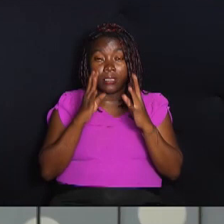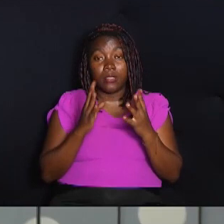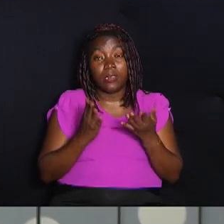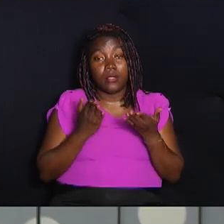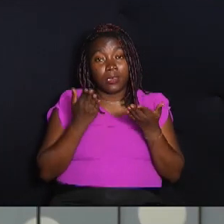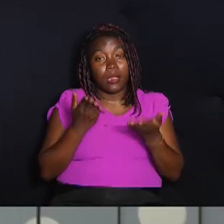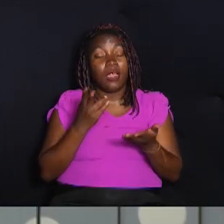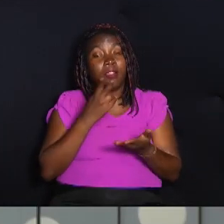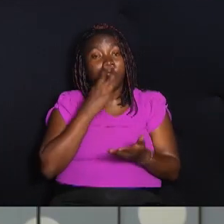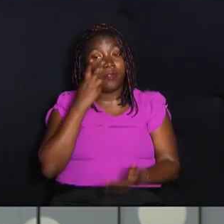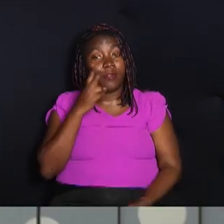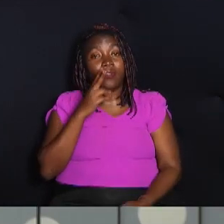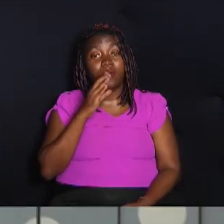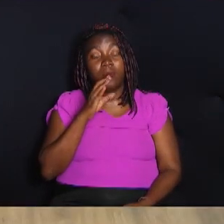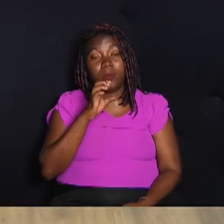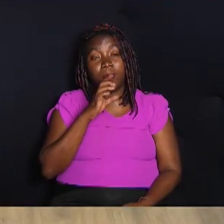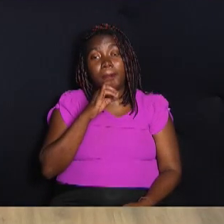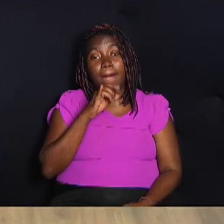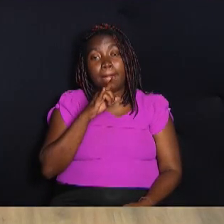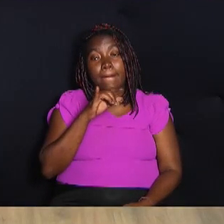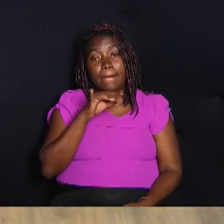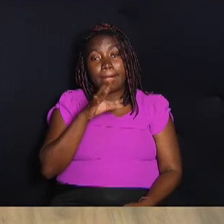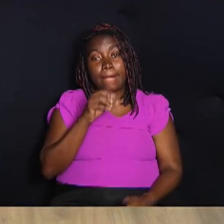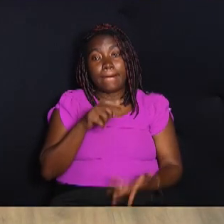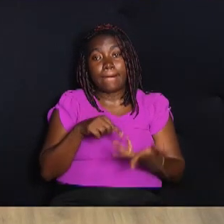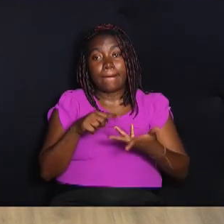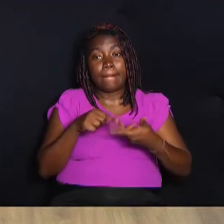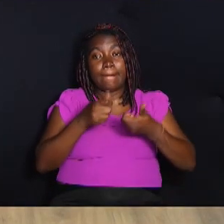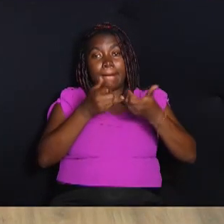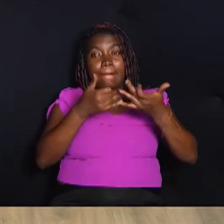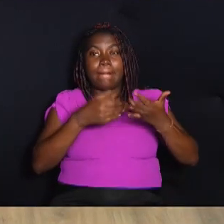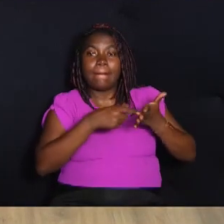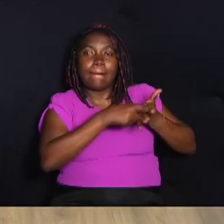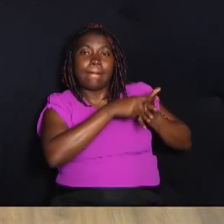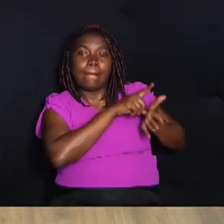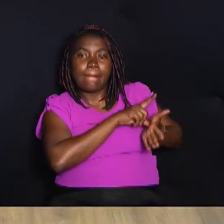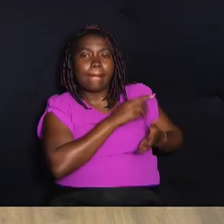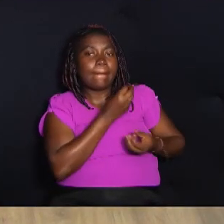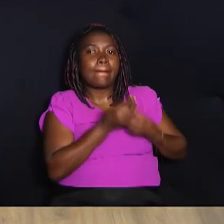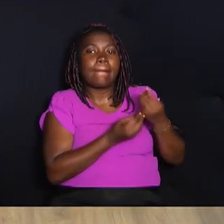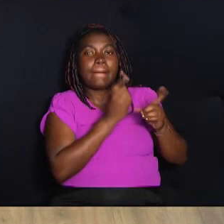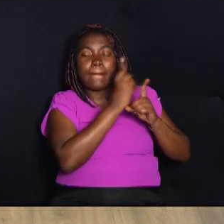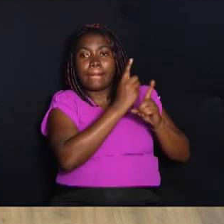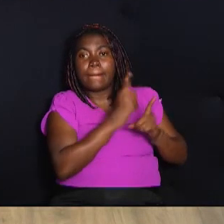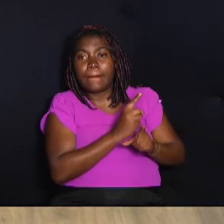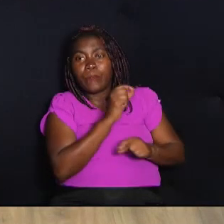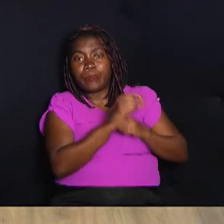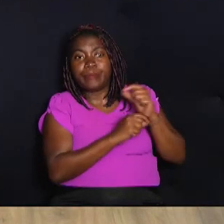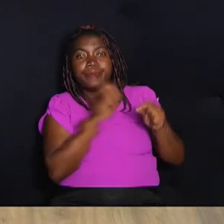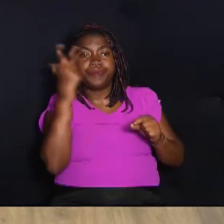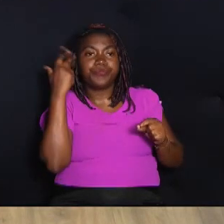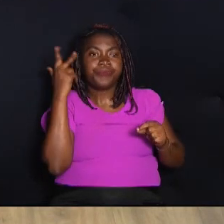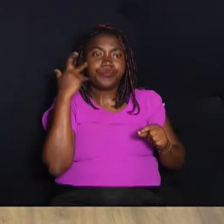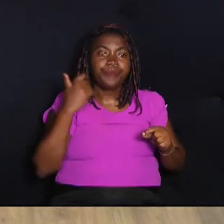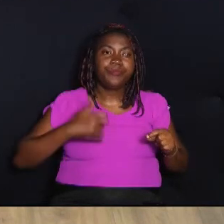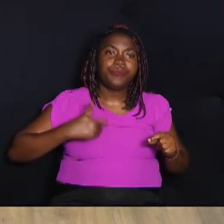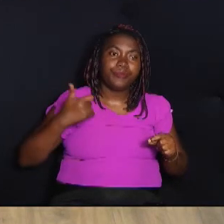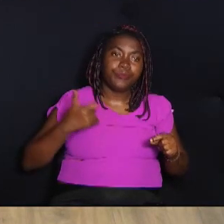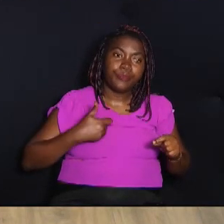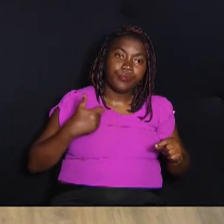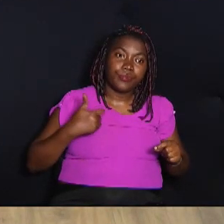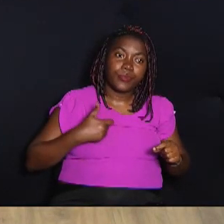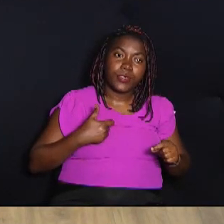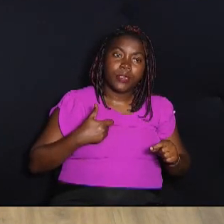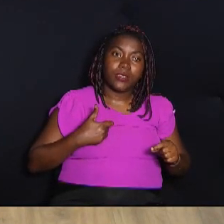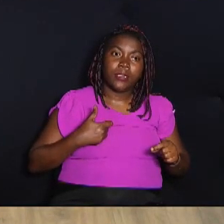vereador Cecílio Santos já tinha citado há pouco, né? Como identificar o que é normal da idade? Opa, um